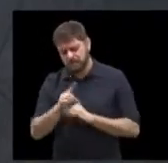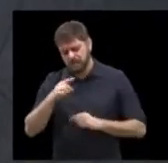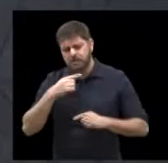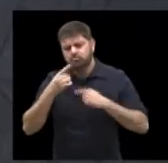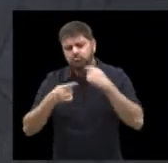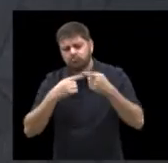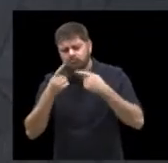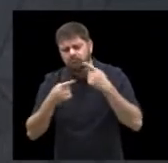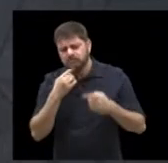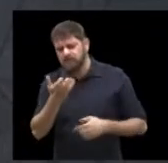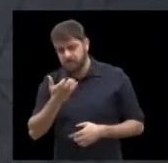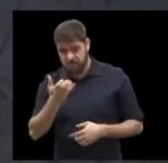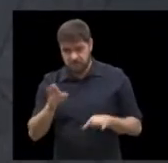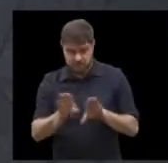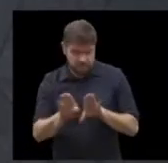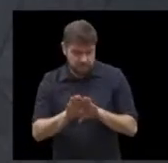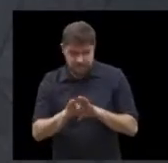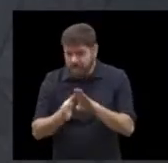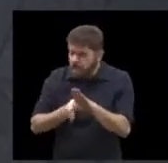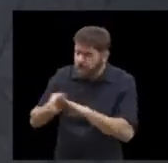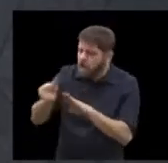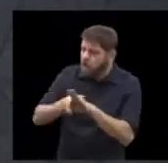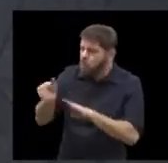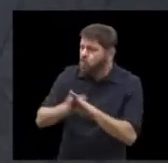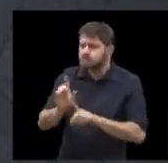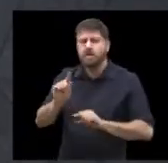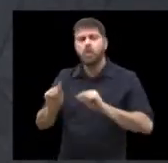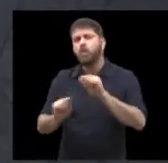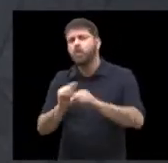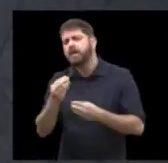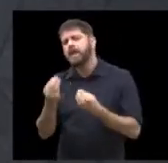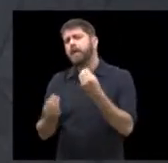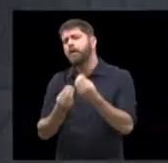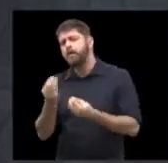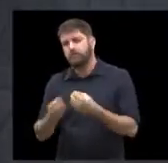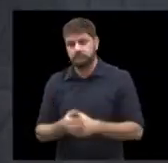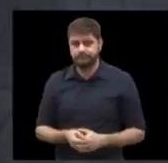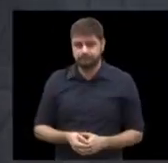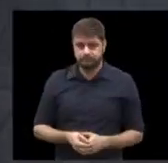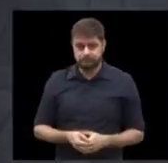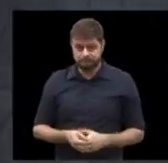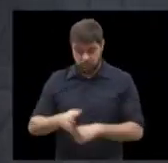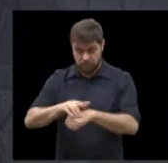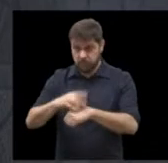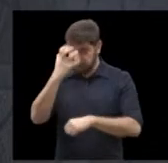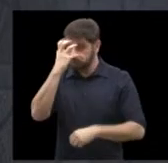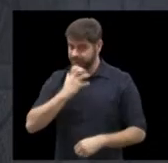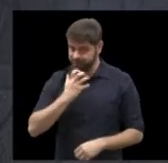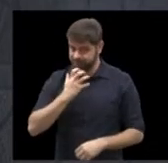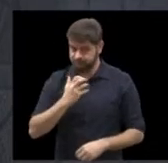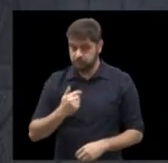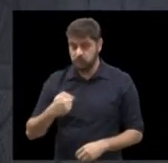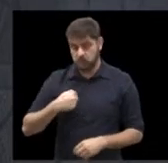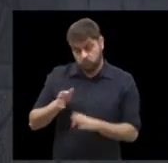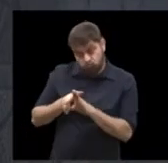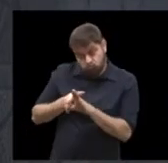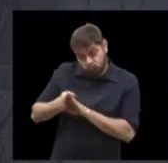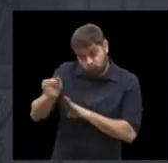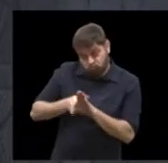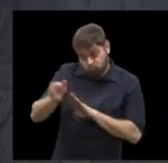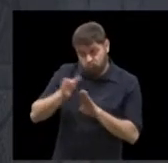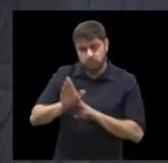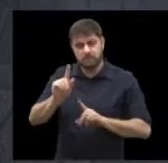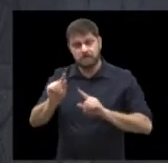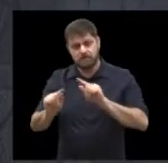se o senhor tem alguma recomendação a respeito dessa doença. Olha, como é uma doença grave, a recomendação que a gente